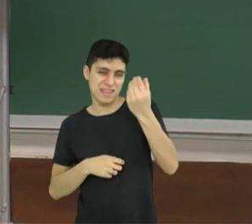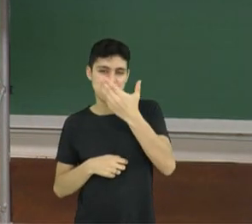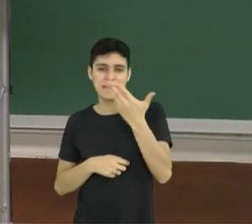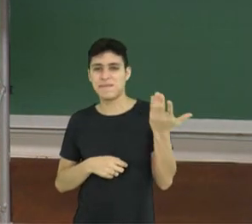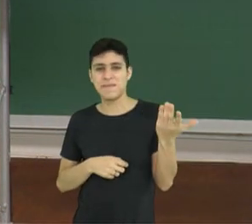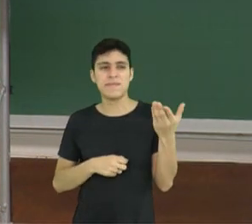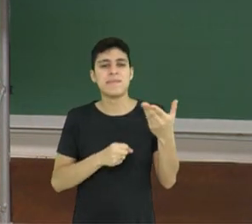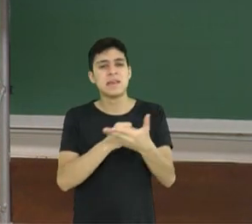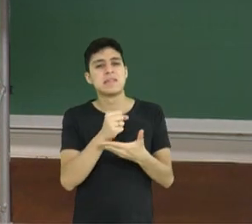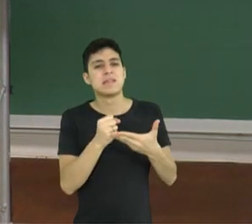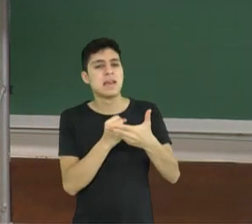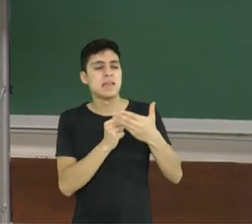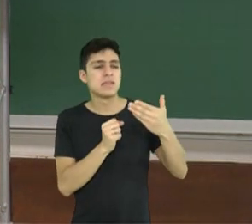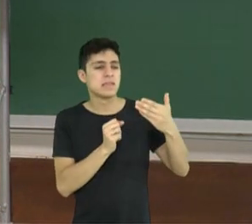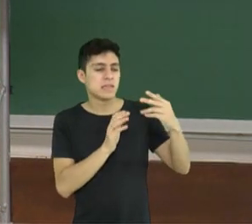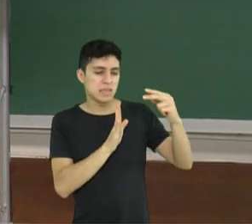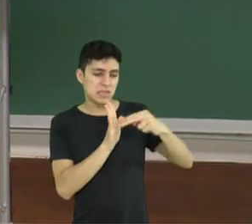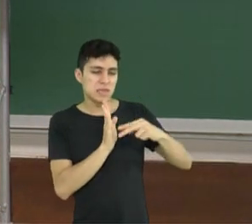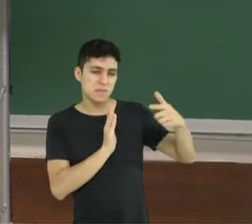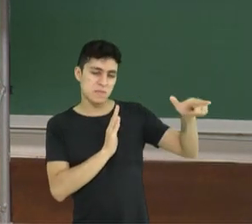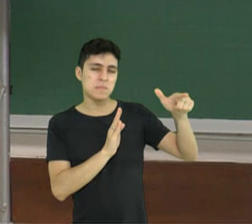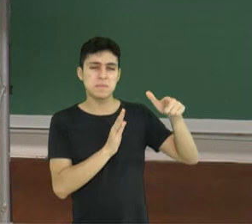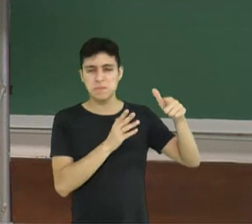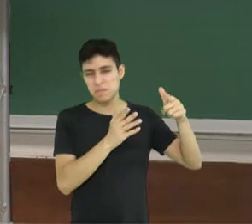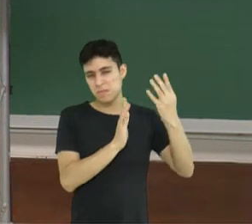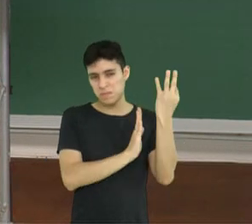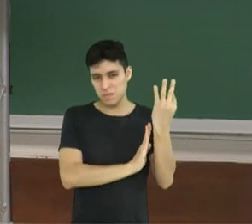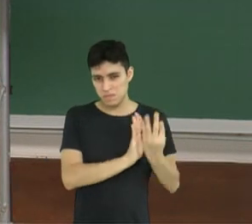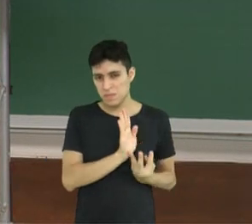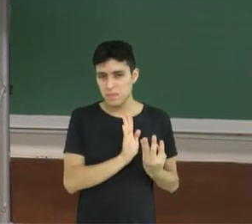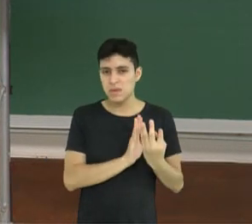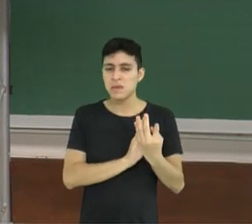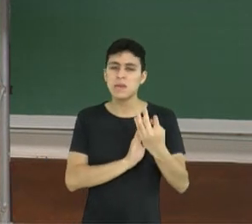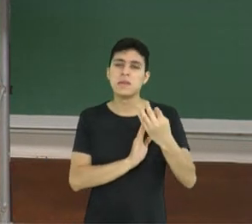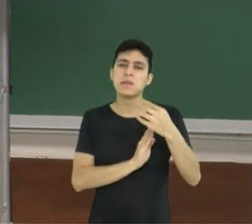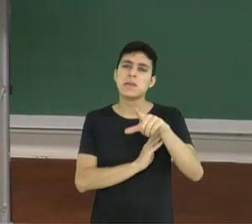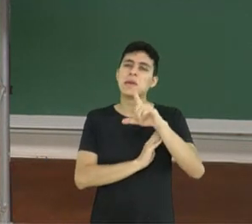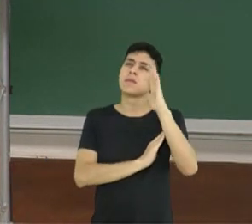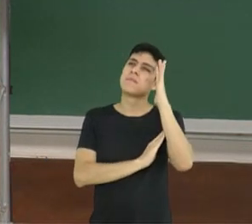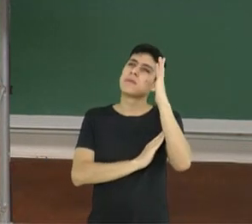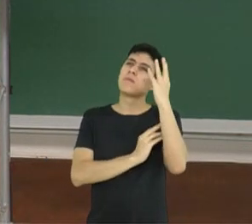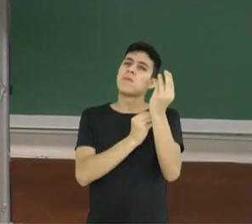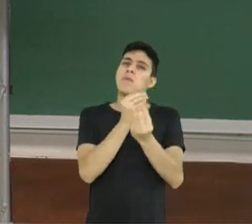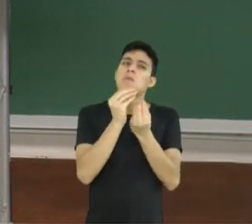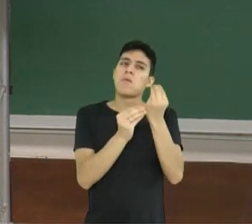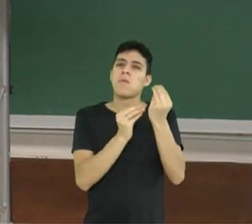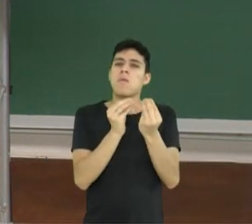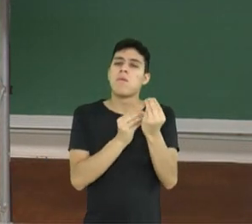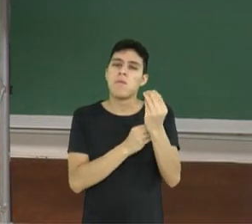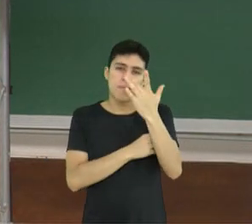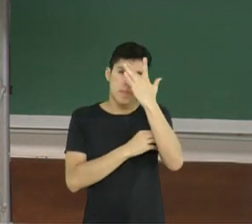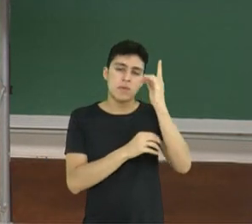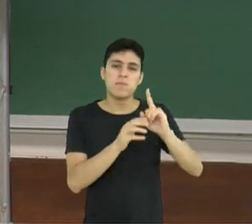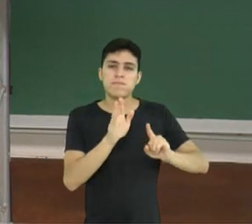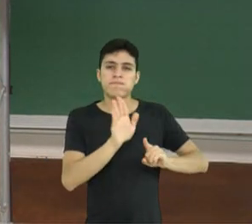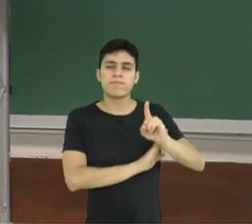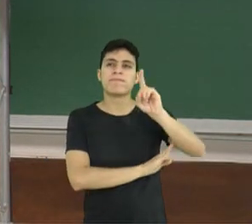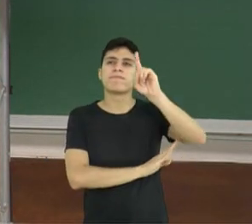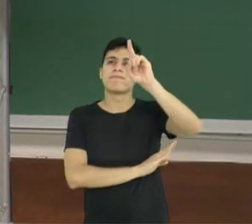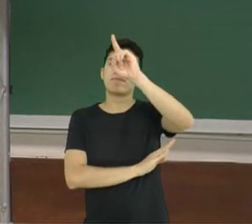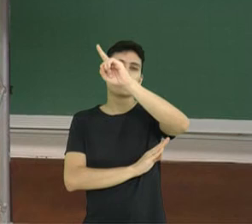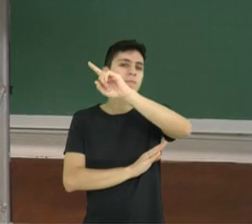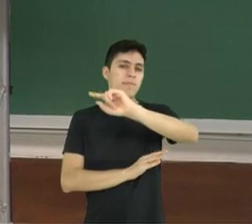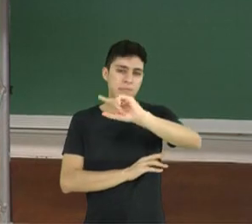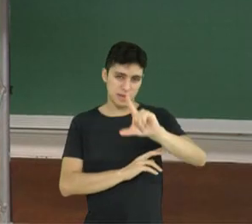na uma leitura de Julho velho que anteviu a viagem do homem à lua e ideia da cápsula soltando né do Foguete acho muito